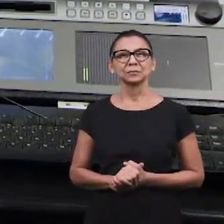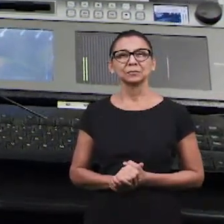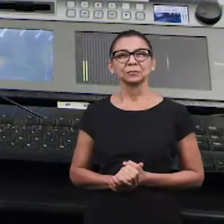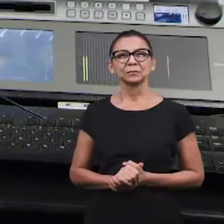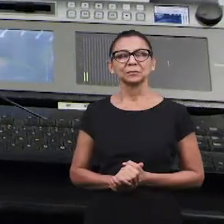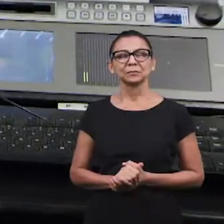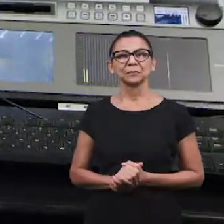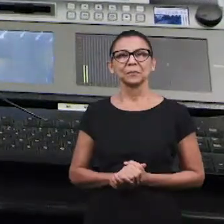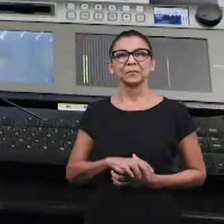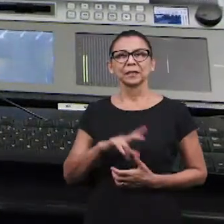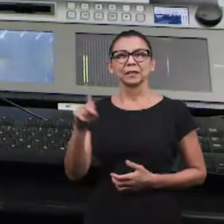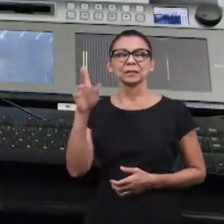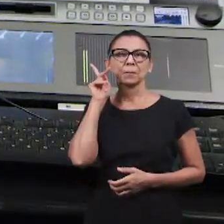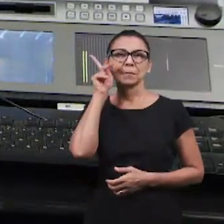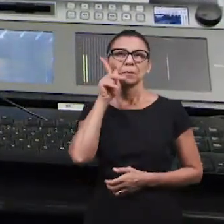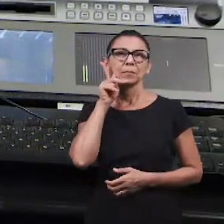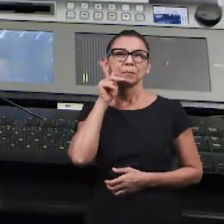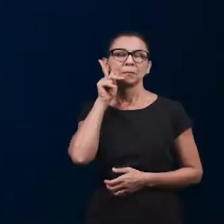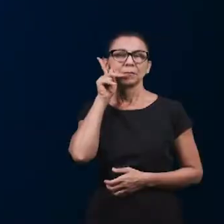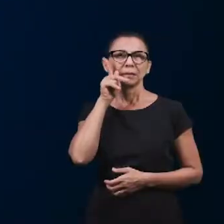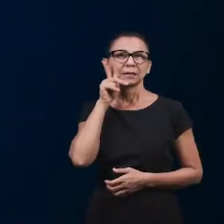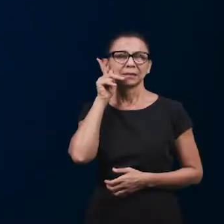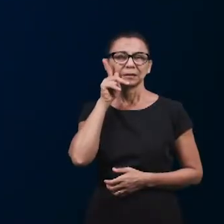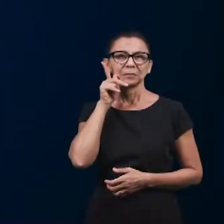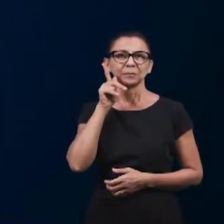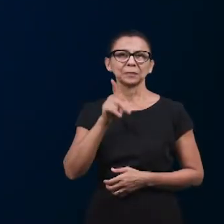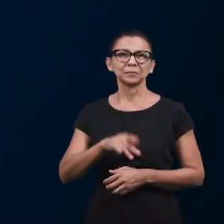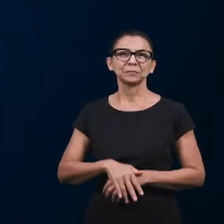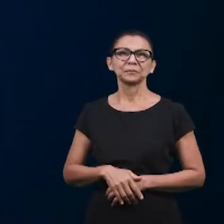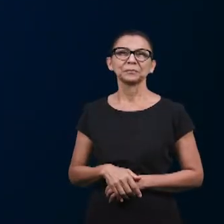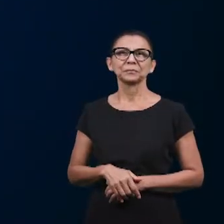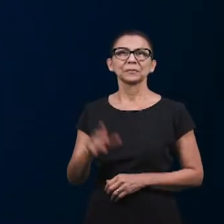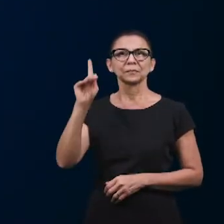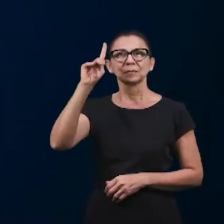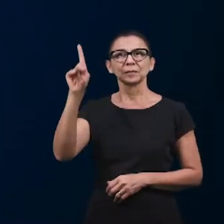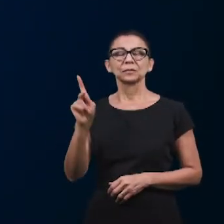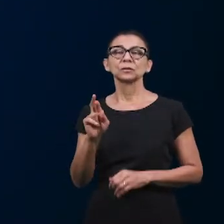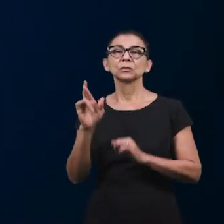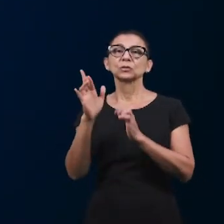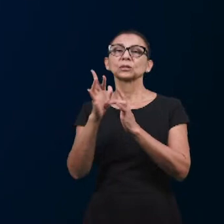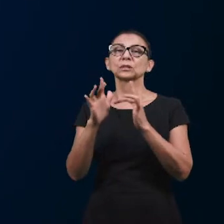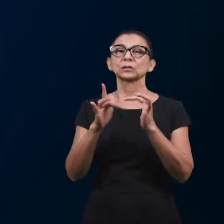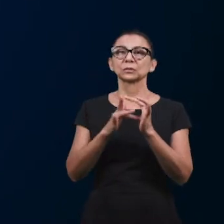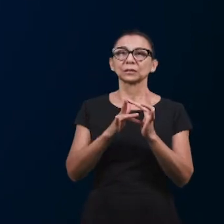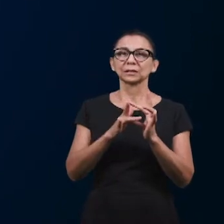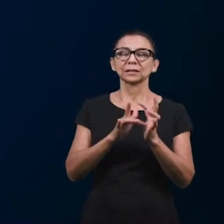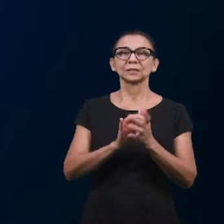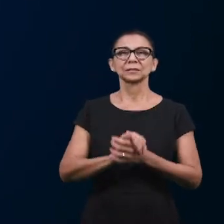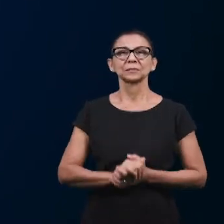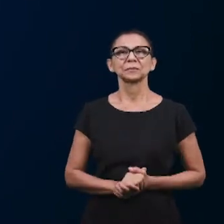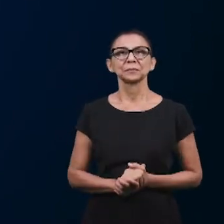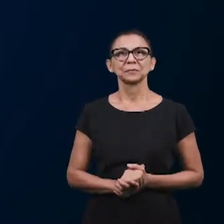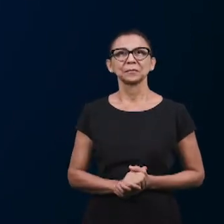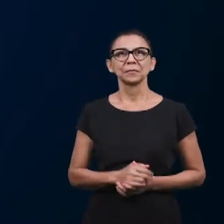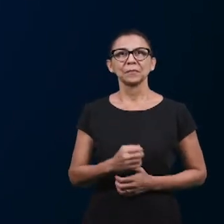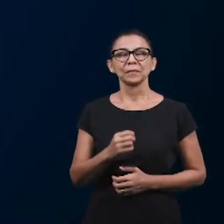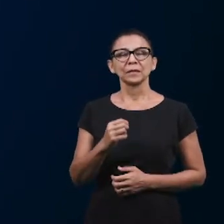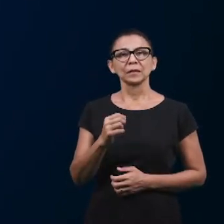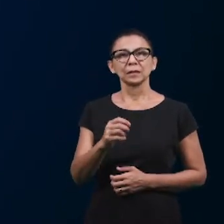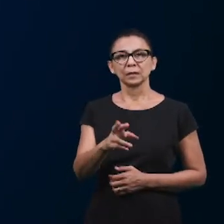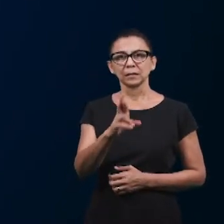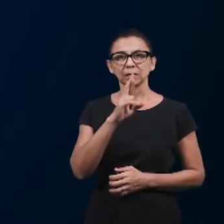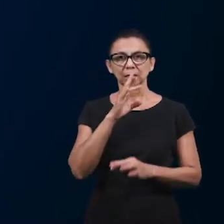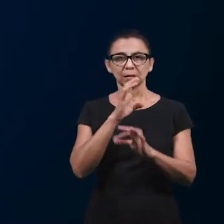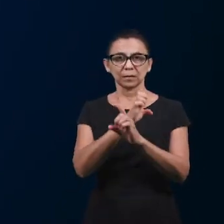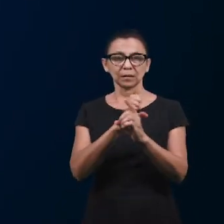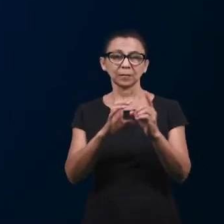essa resposta. A paz do Senhor, Eliomar. Eu saúdo os irmãos com a paz do Senhor Jesus. Vou aqui responder a pergunta número 5 da Escola Bíblica